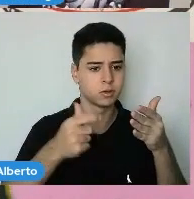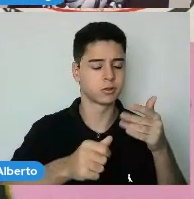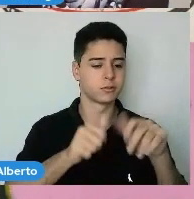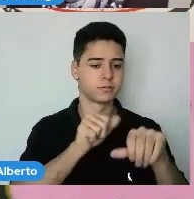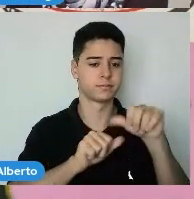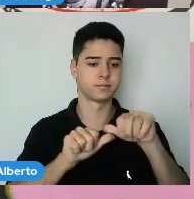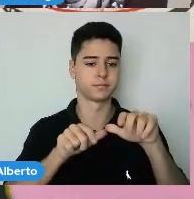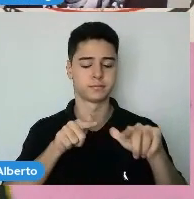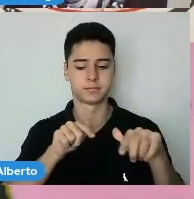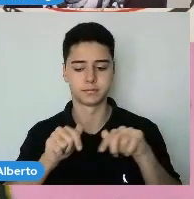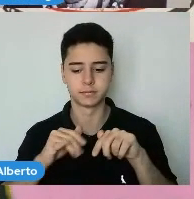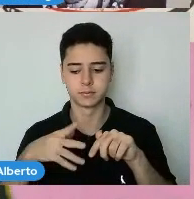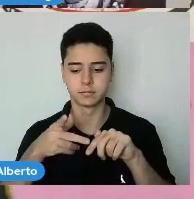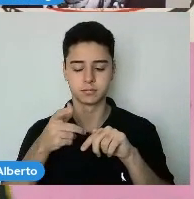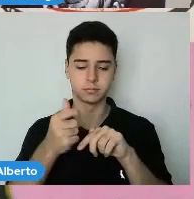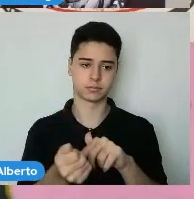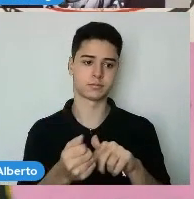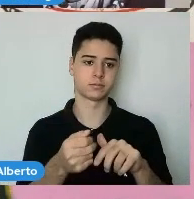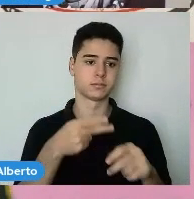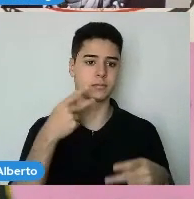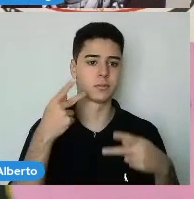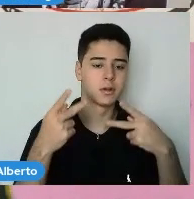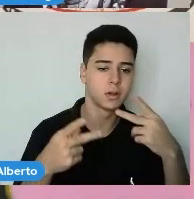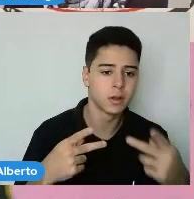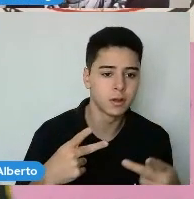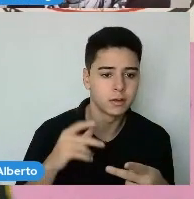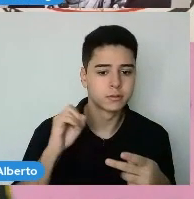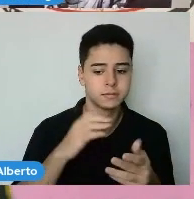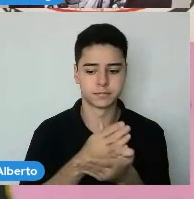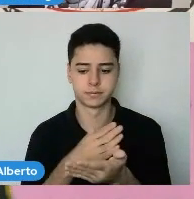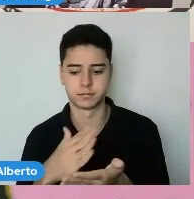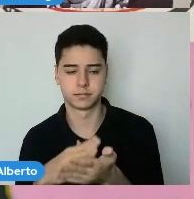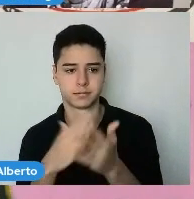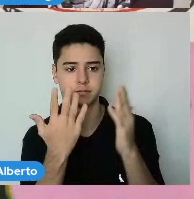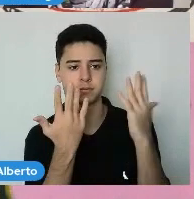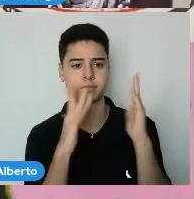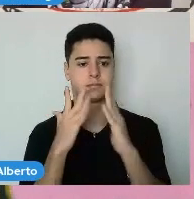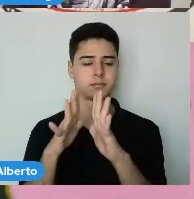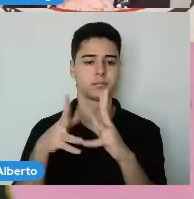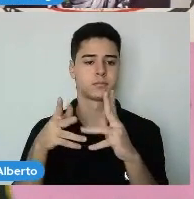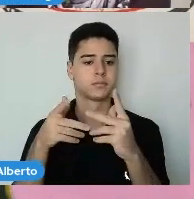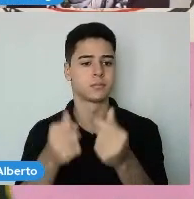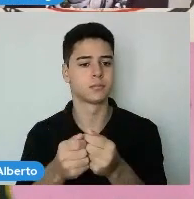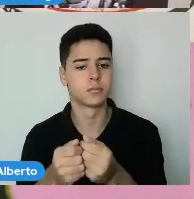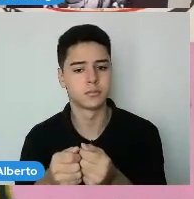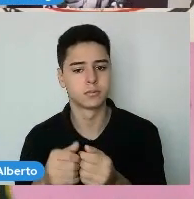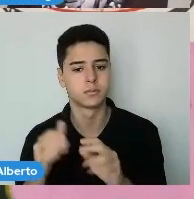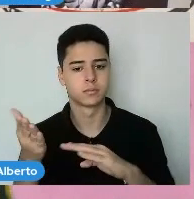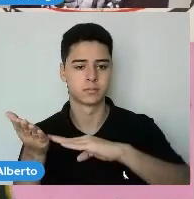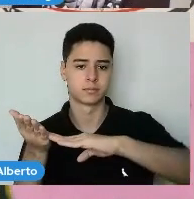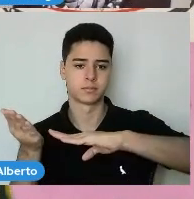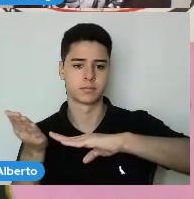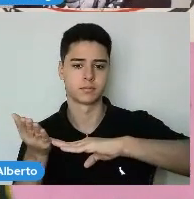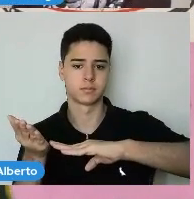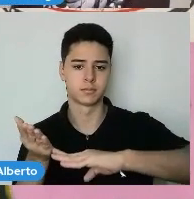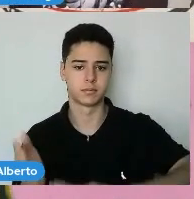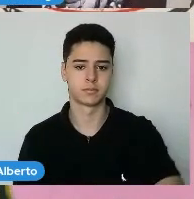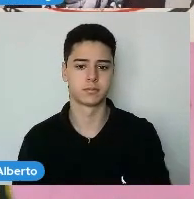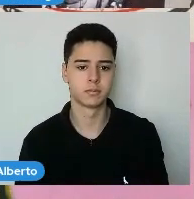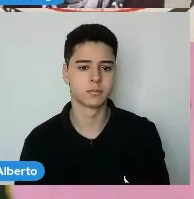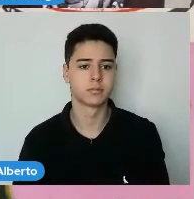ressignificação dessas linguagens a partir de referências contemporâneas. Andy